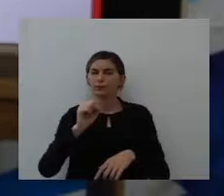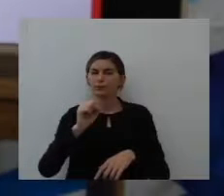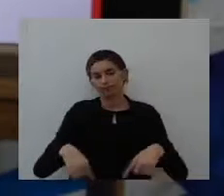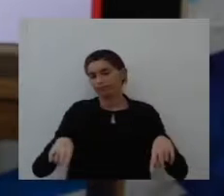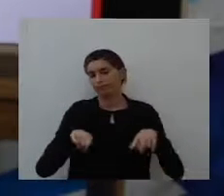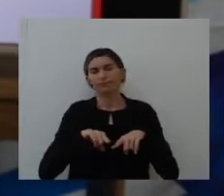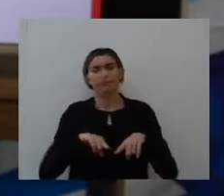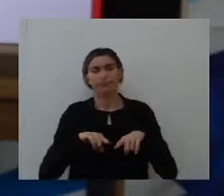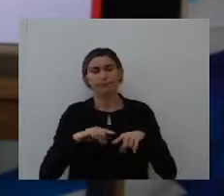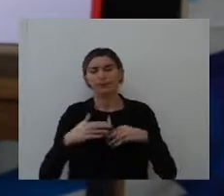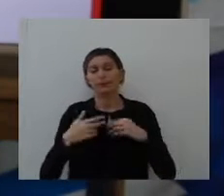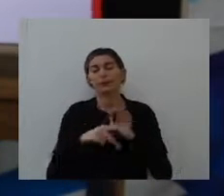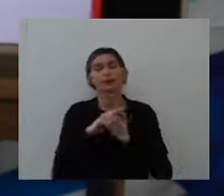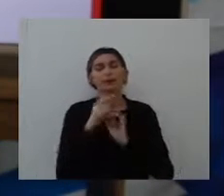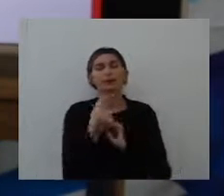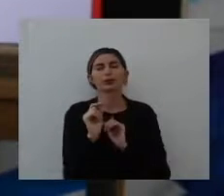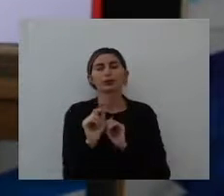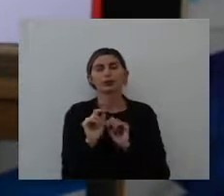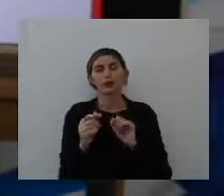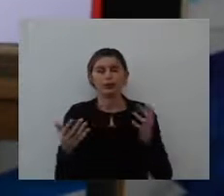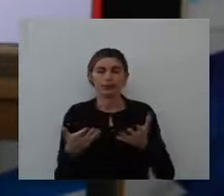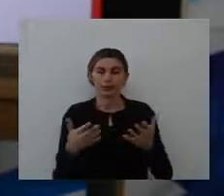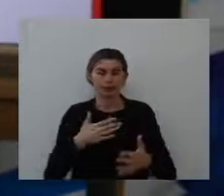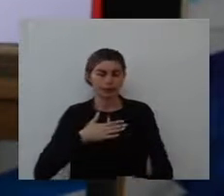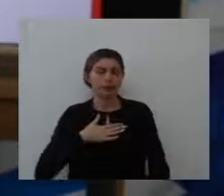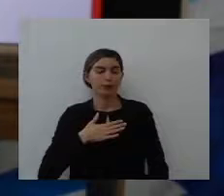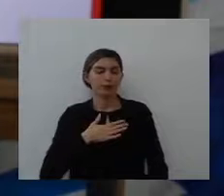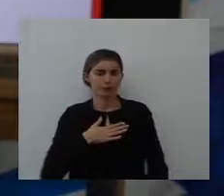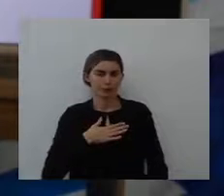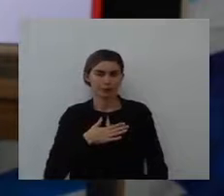nosso passa a ser agora meu.